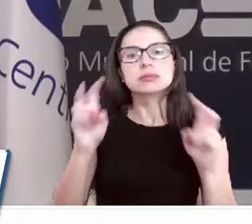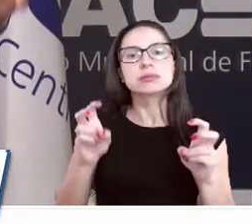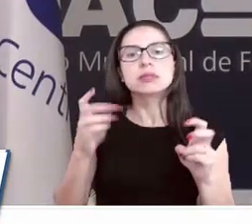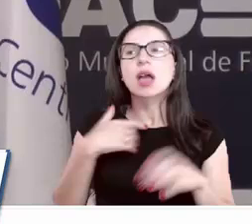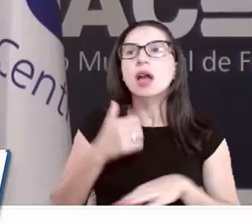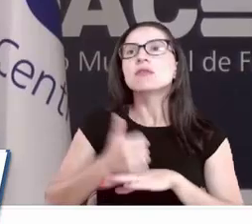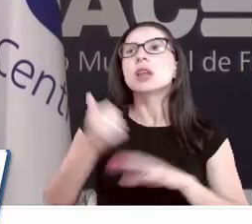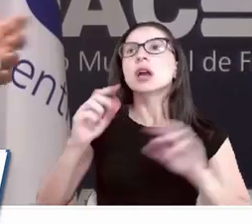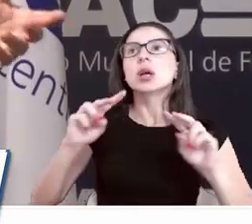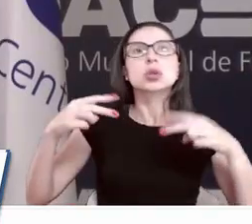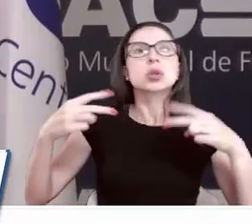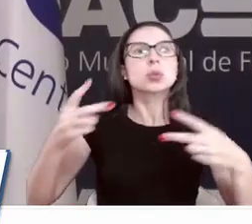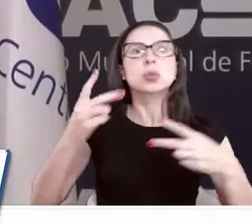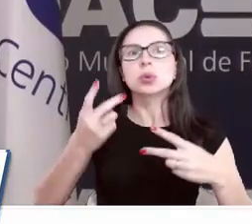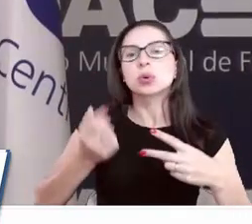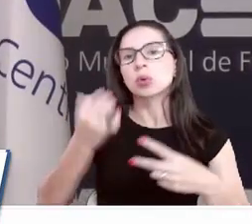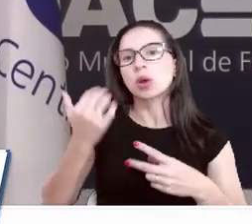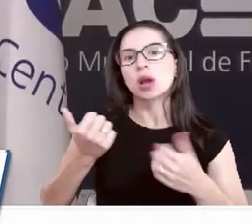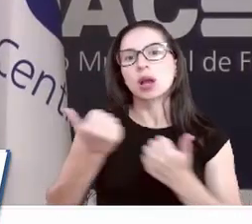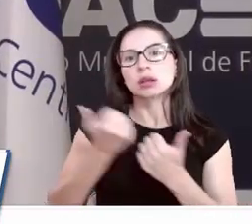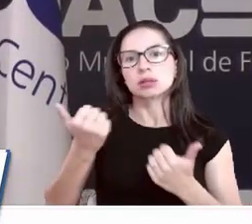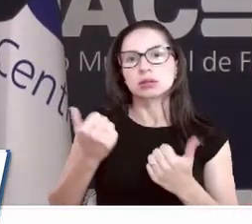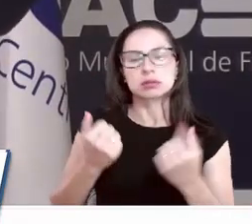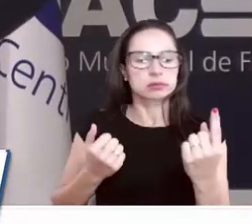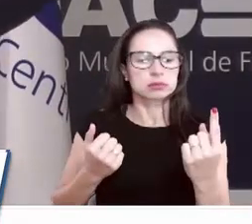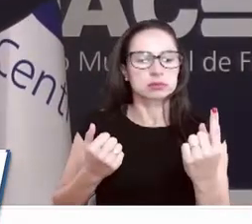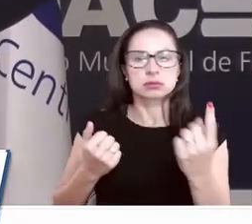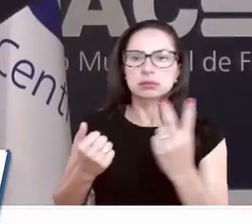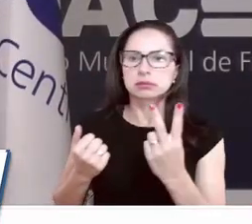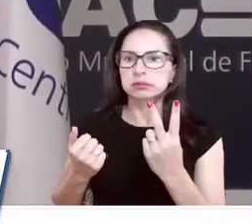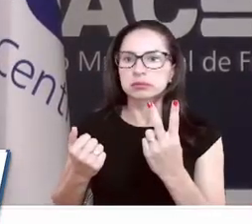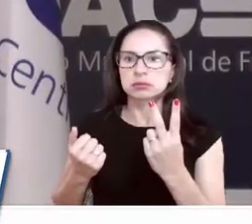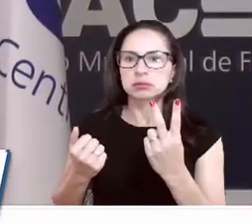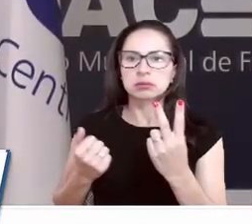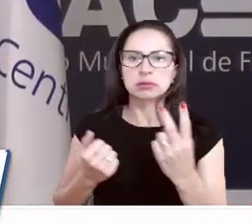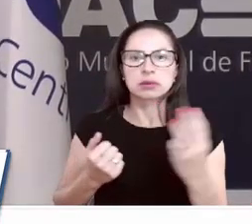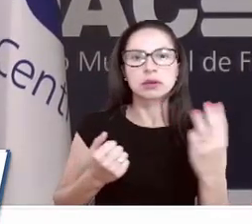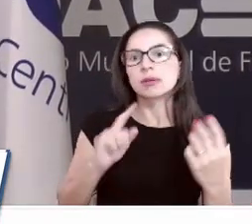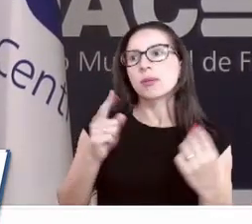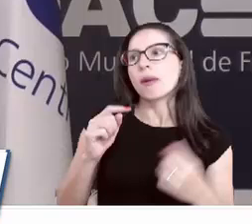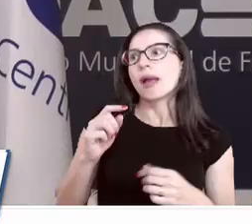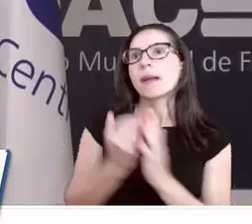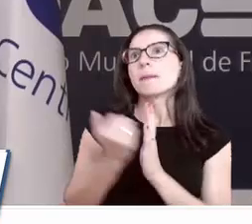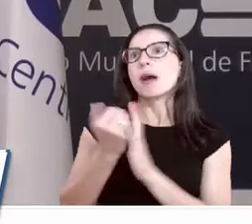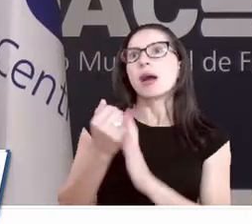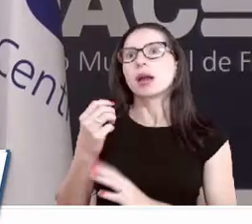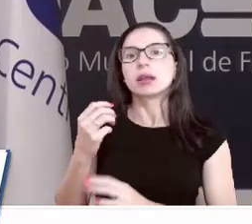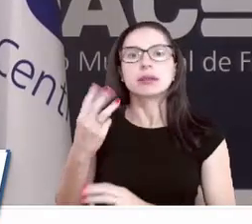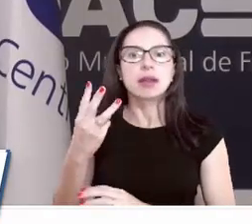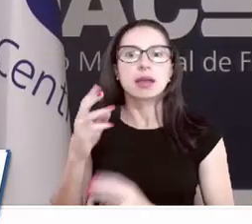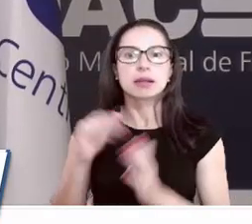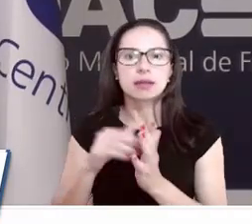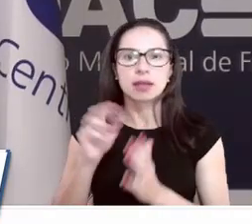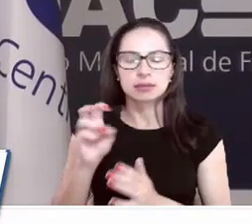o número de assessores, dobrou de 1 para 2, não é de 3 para 6 não, dobrou de 1 para 2. Então,